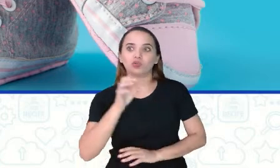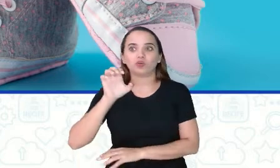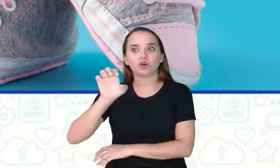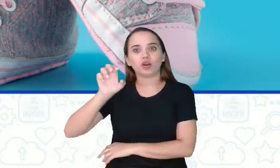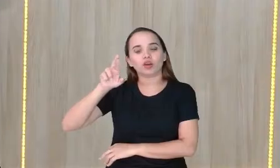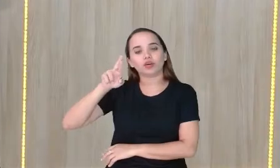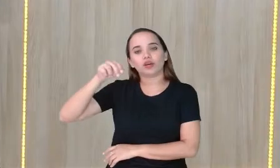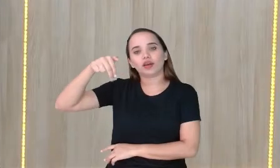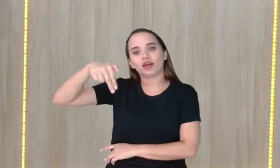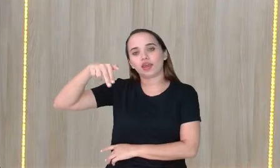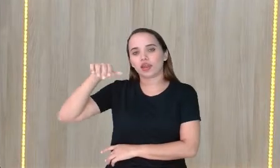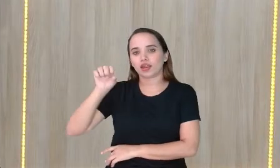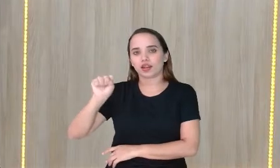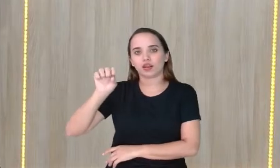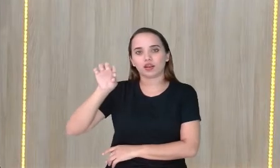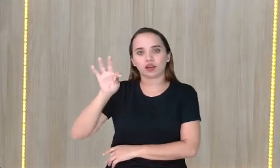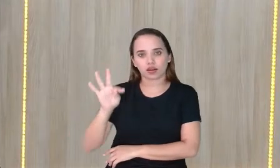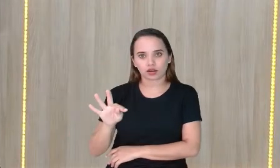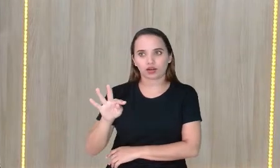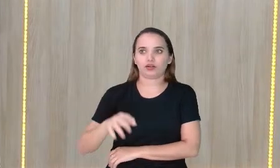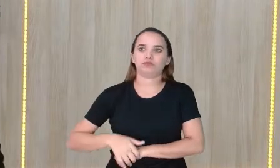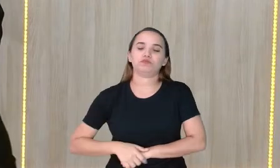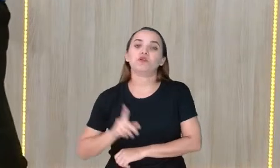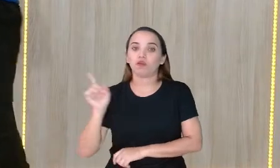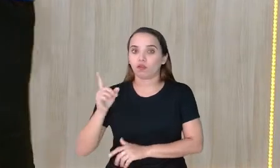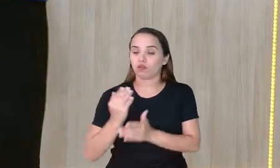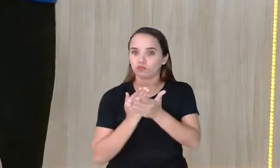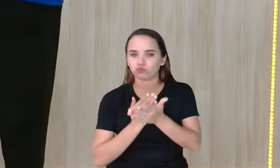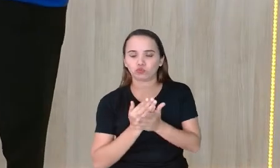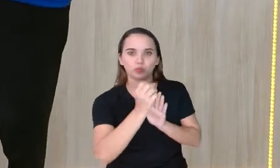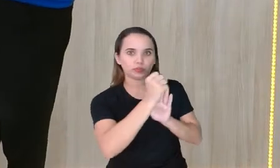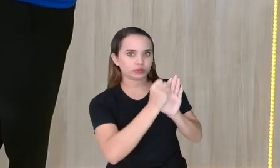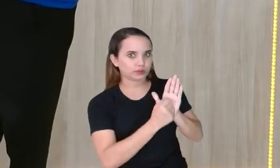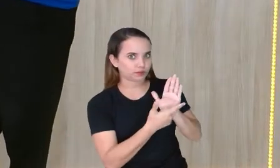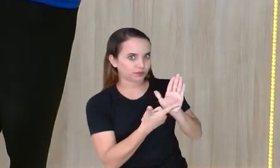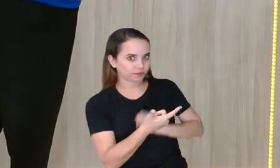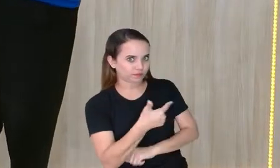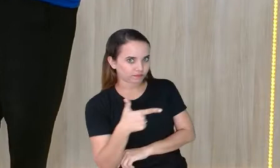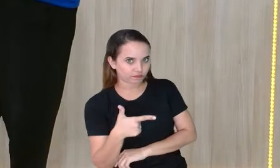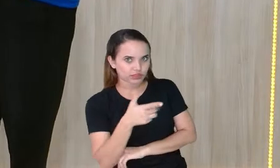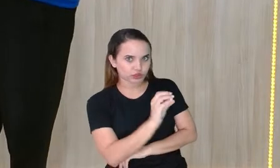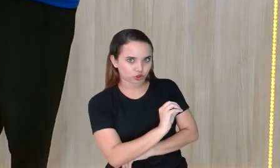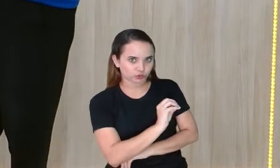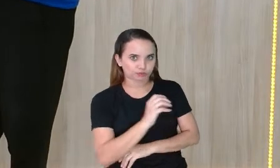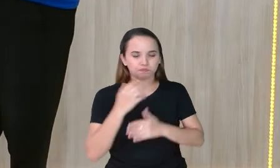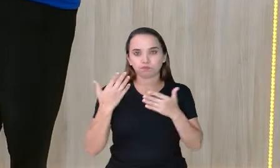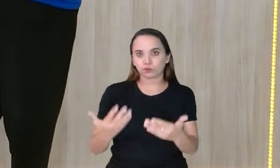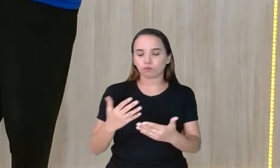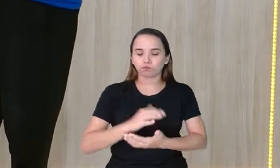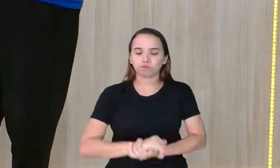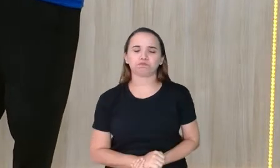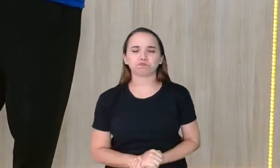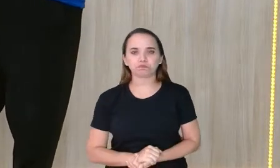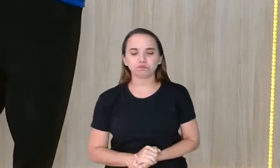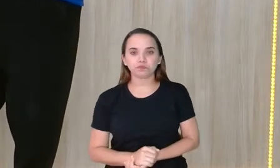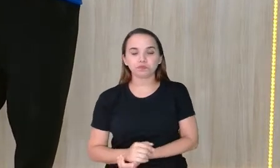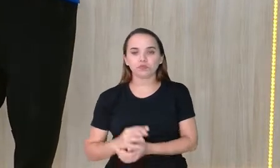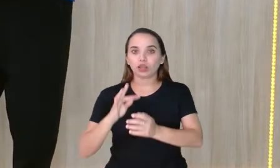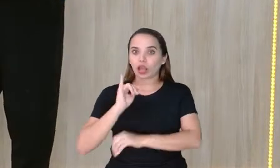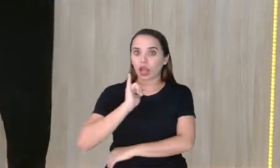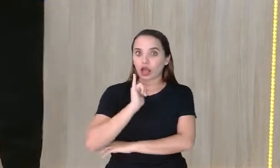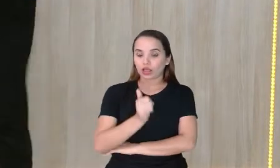autor do começo do século XX, tá? E aí, veja, toda a narrativa